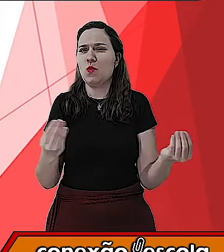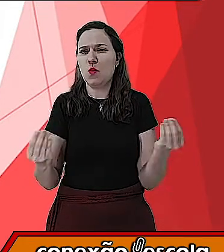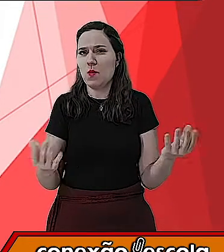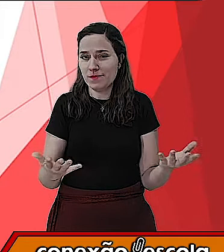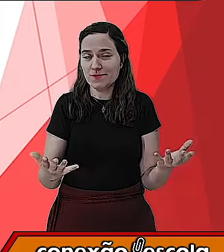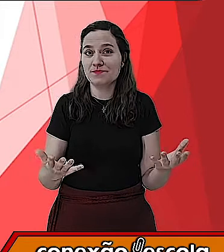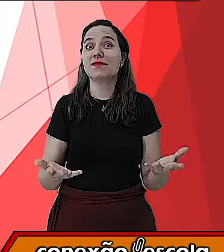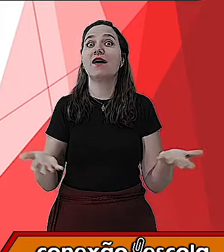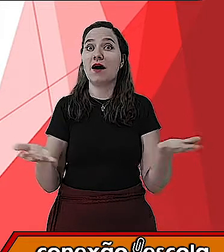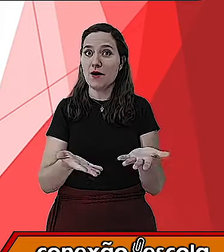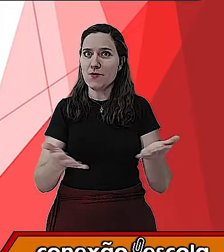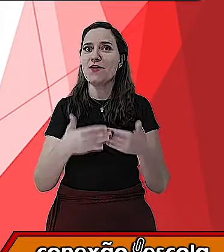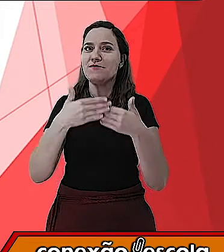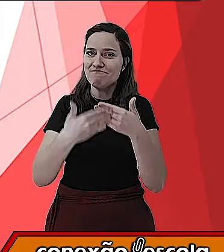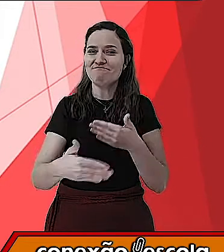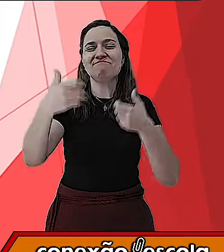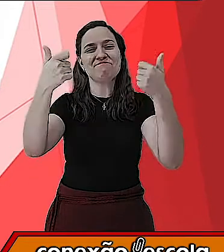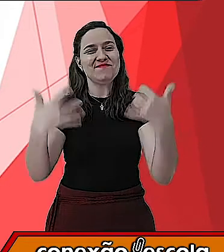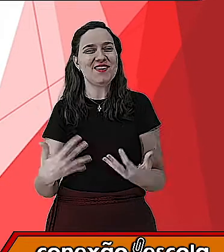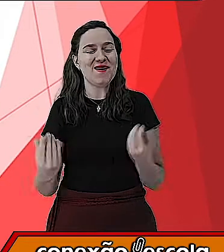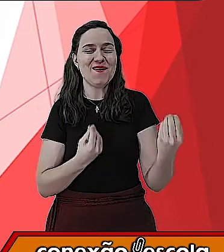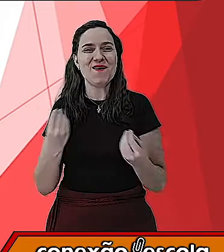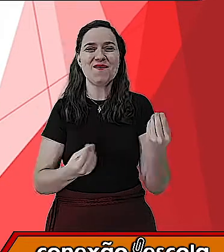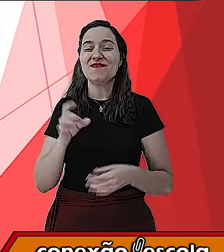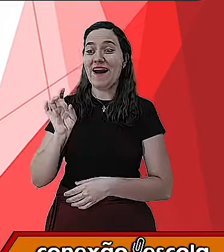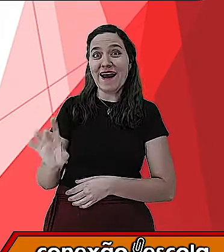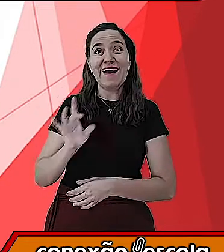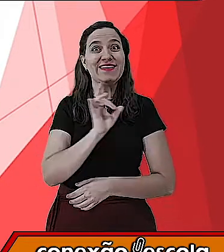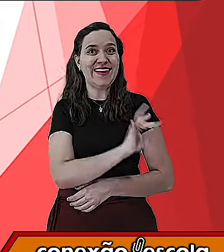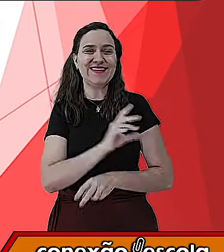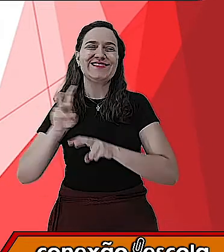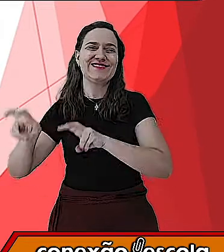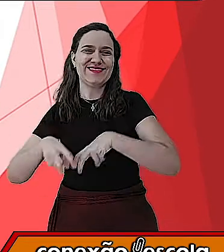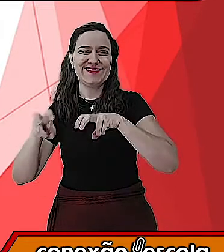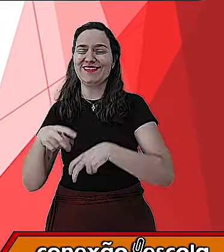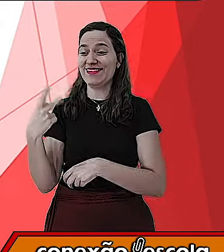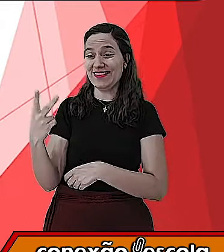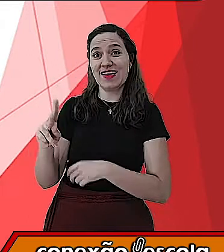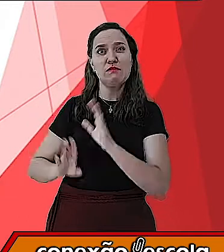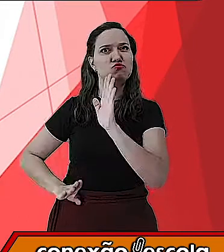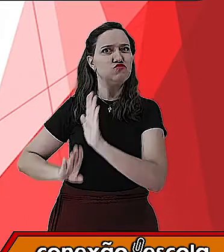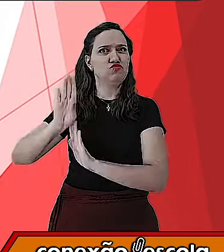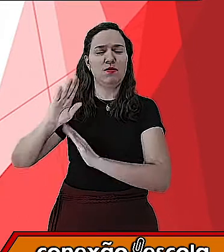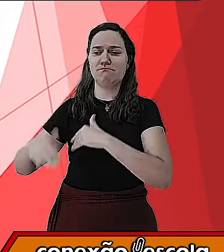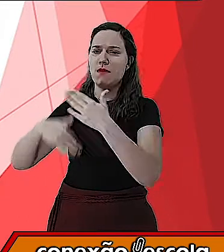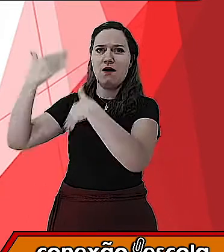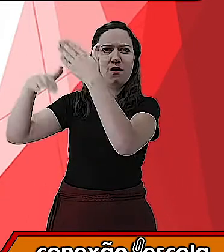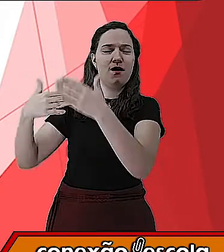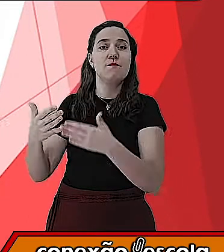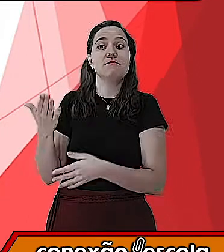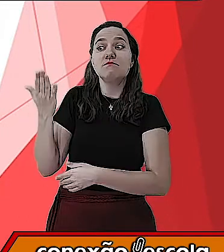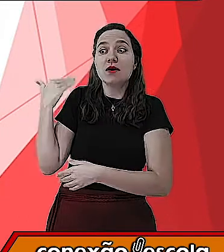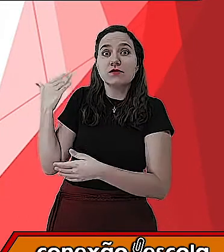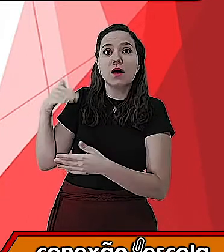Preparados? Agora vamos conhecer um pouquinho mais sobre o campo e sua evolução, do passado